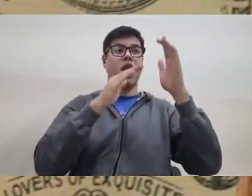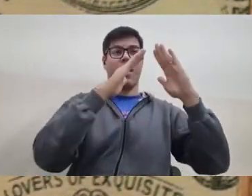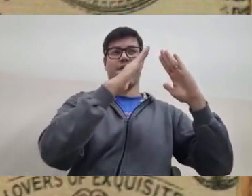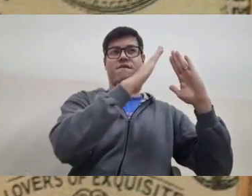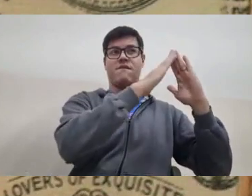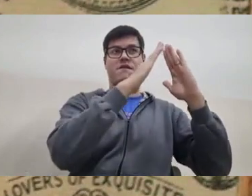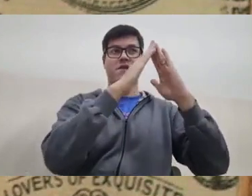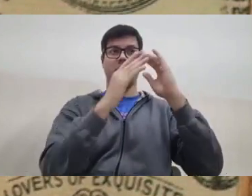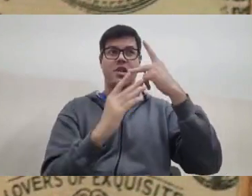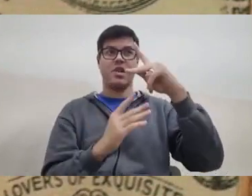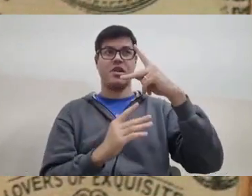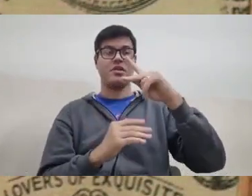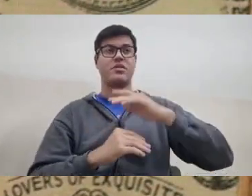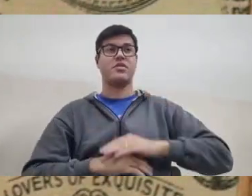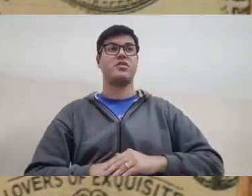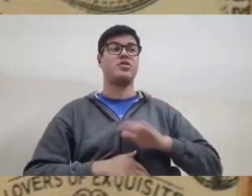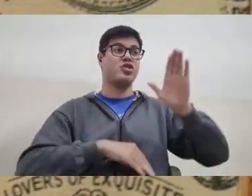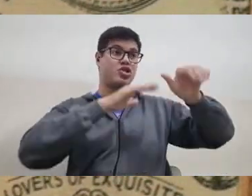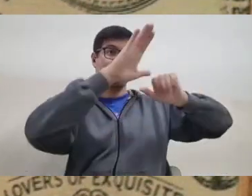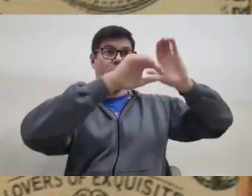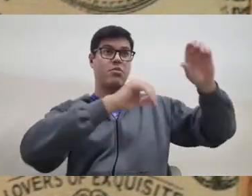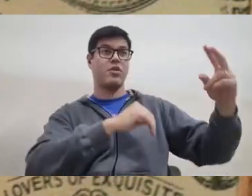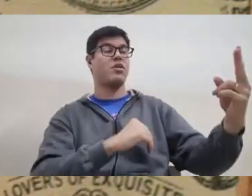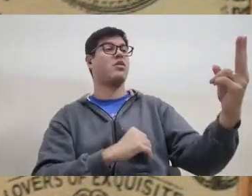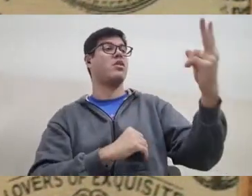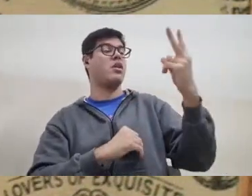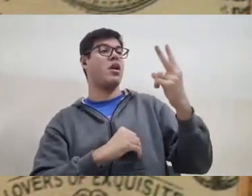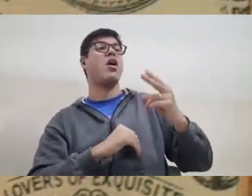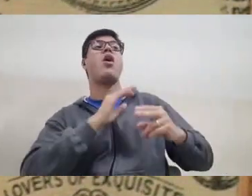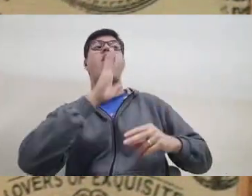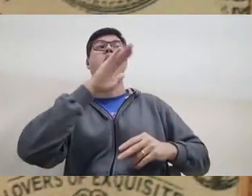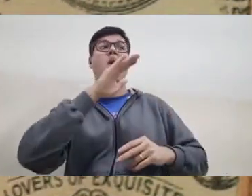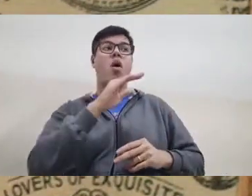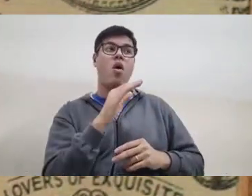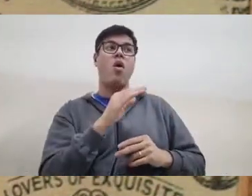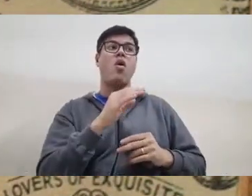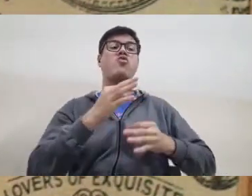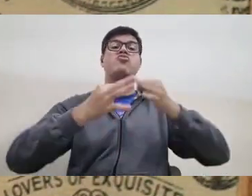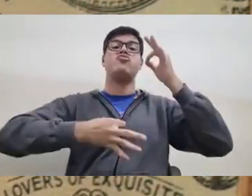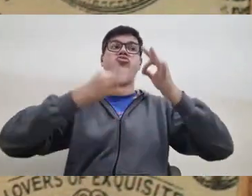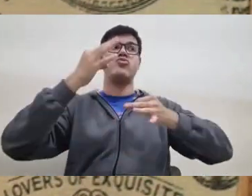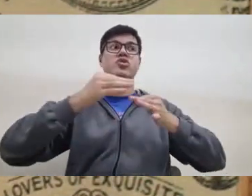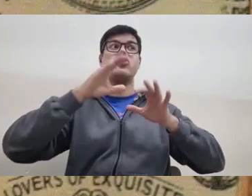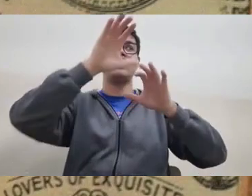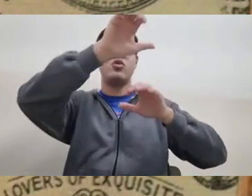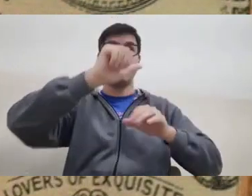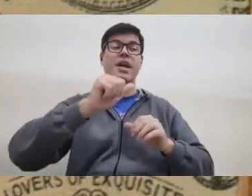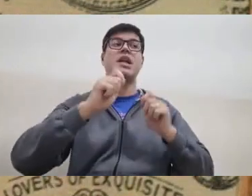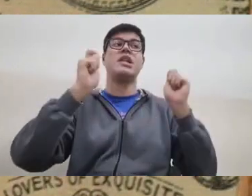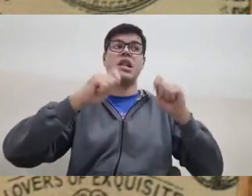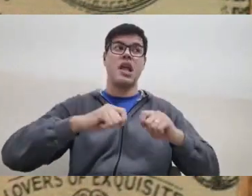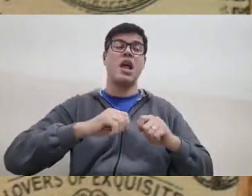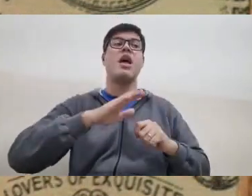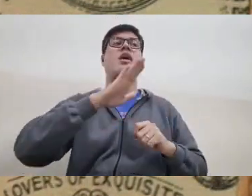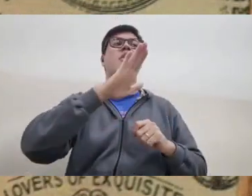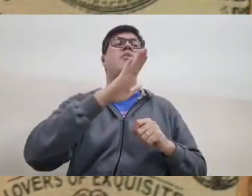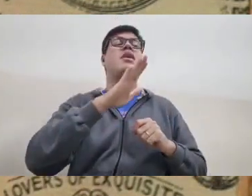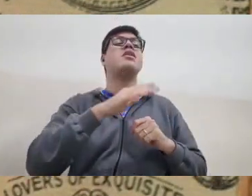chamamos vizinho Olha tem um menino aí o juiz toma mesmo ele é de menor